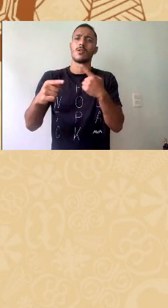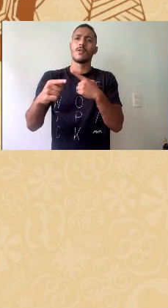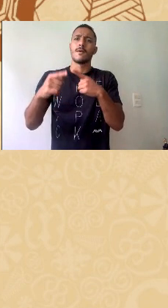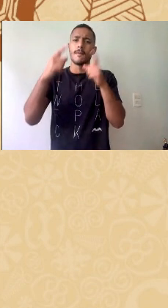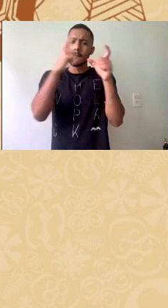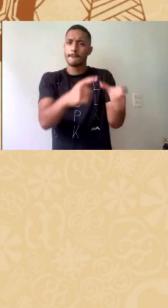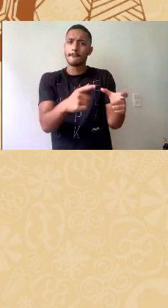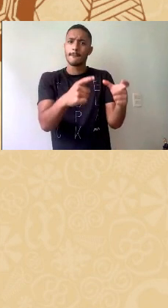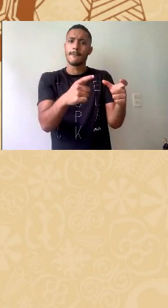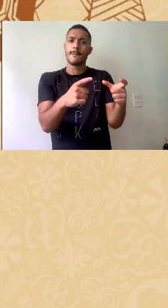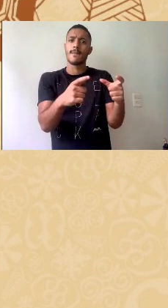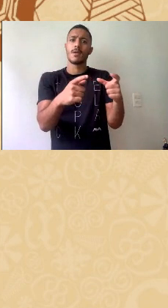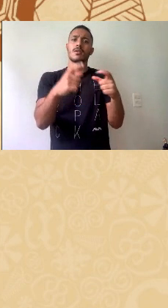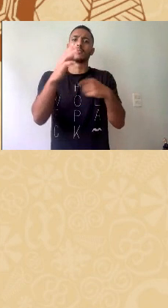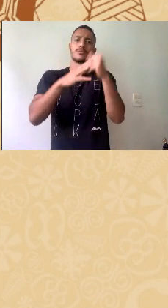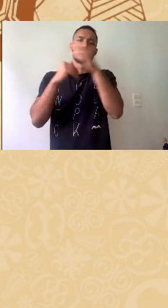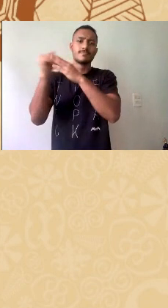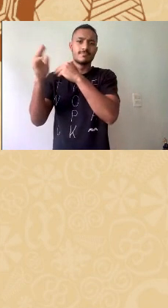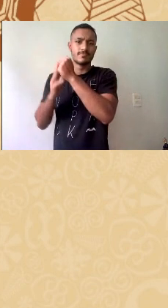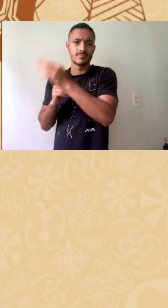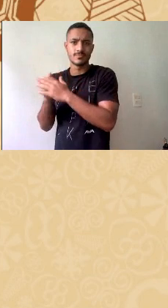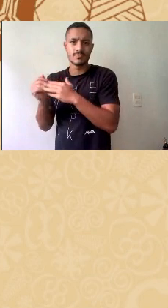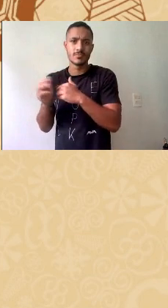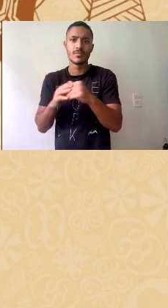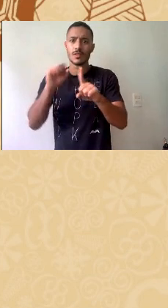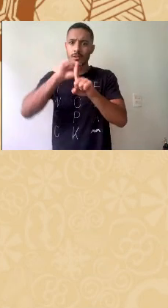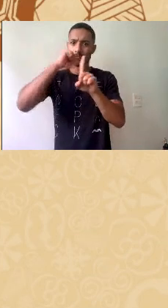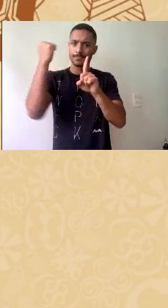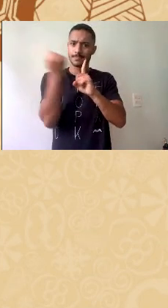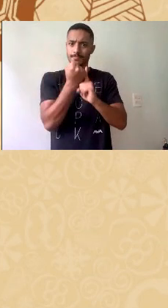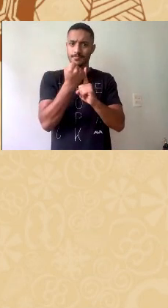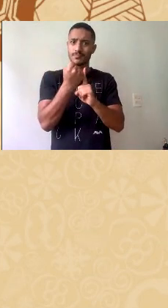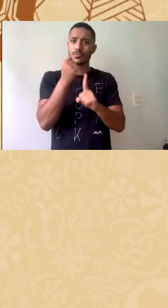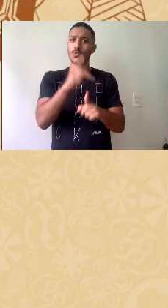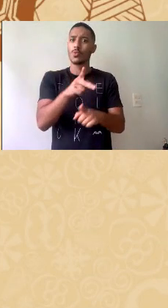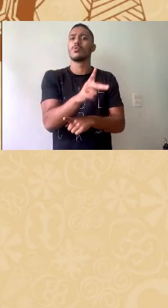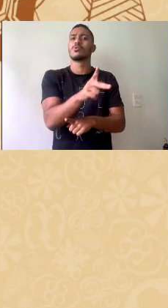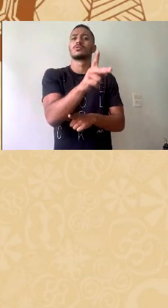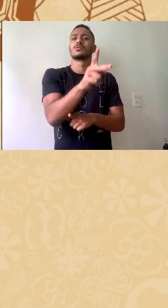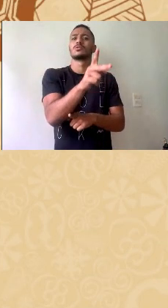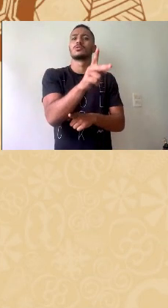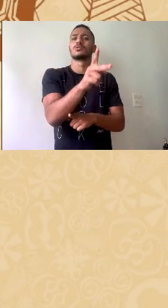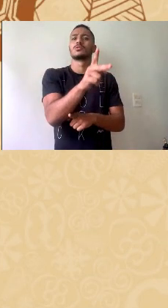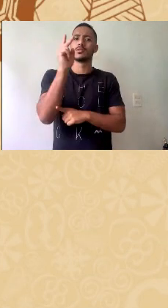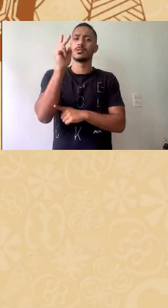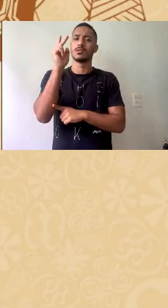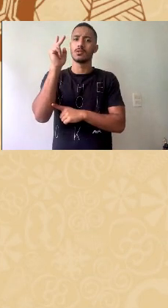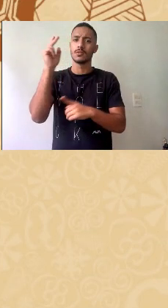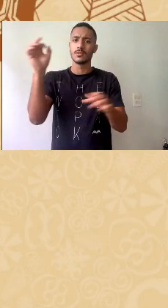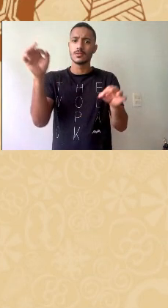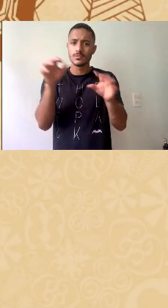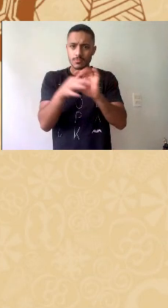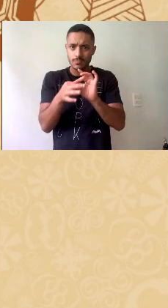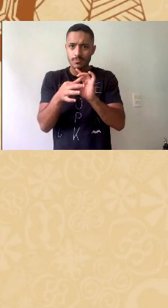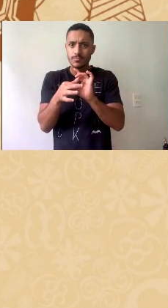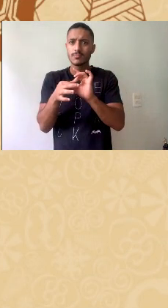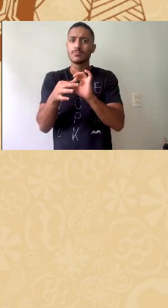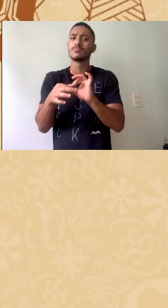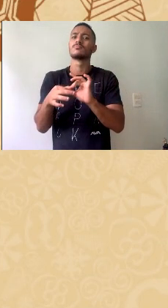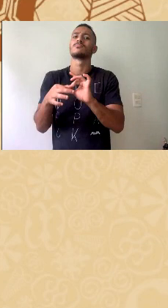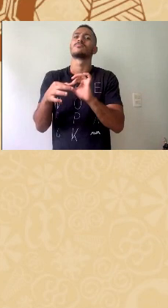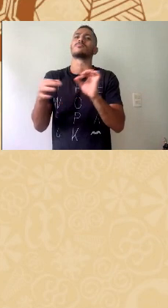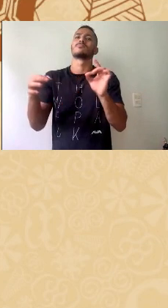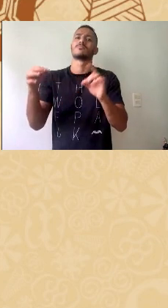das práticas sociais, contínua, sistemática e permanente, a partir da historicidade dos indivíduos e seus respectivos bordes de